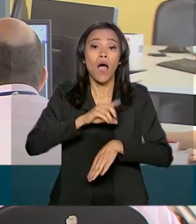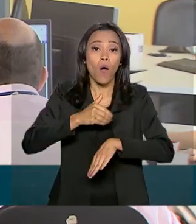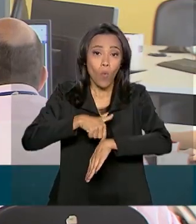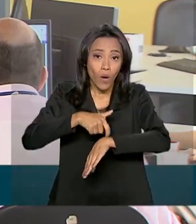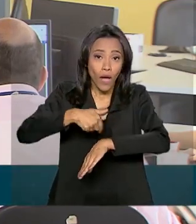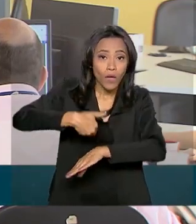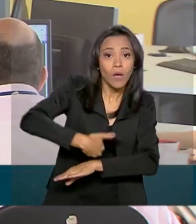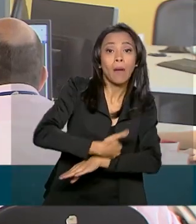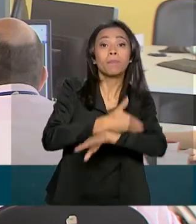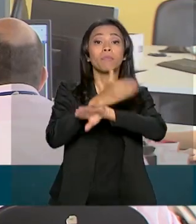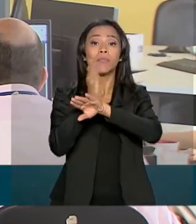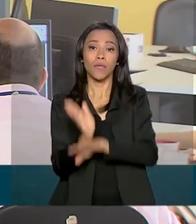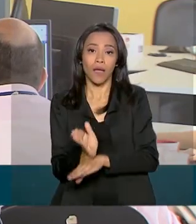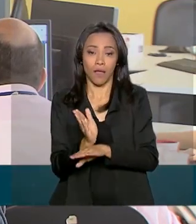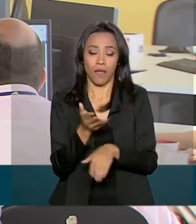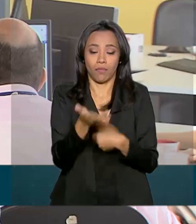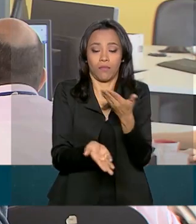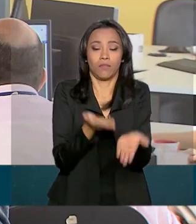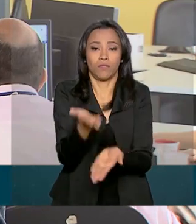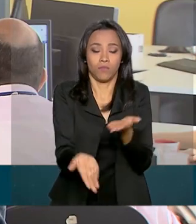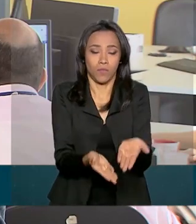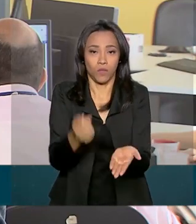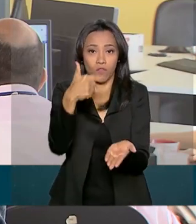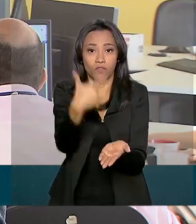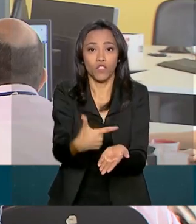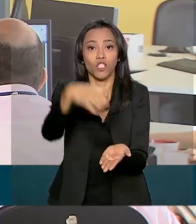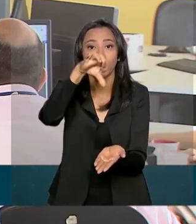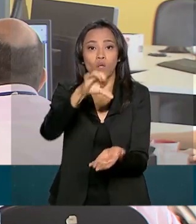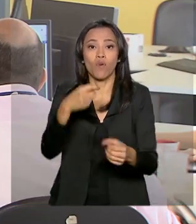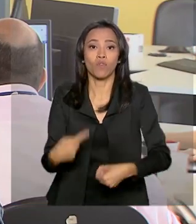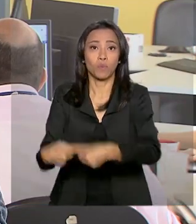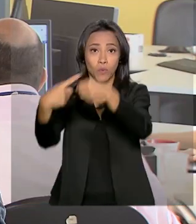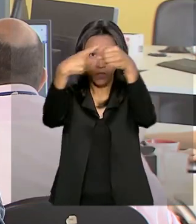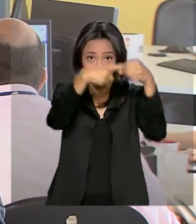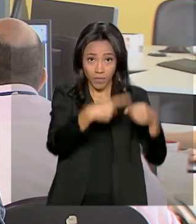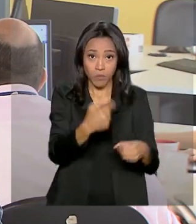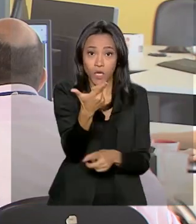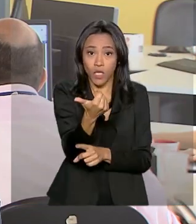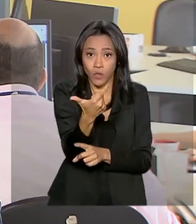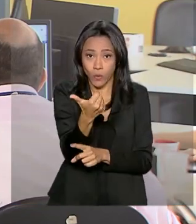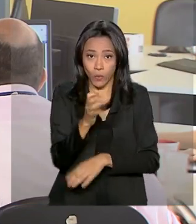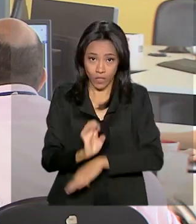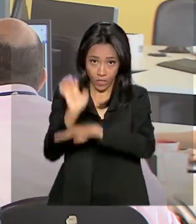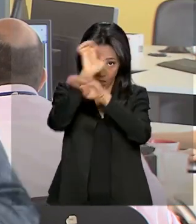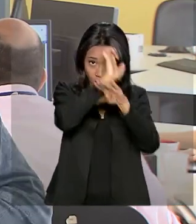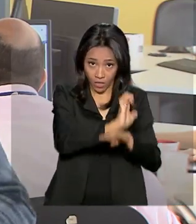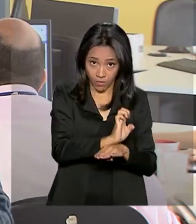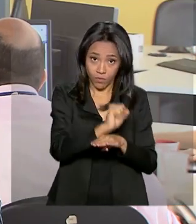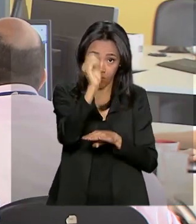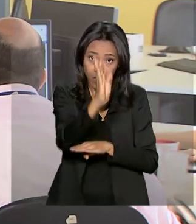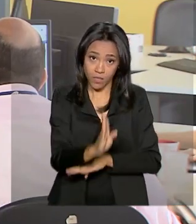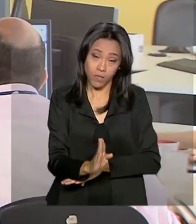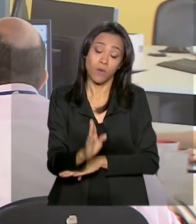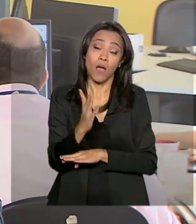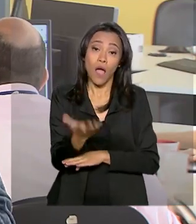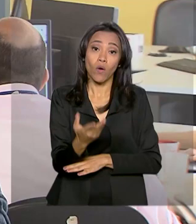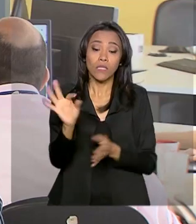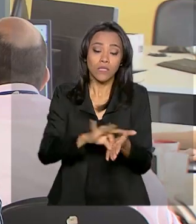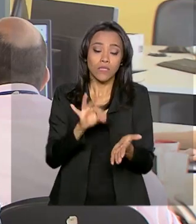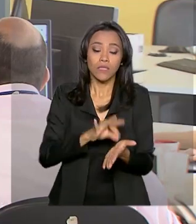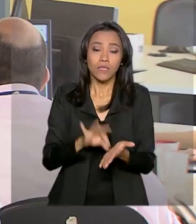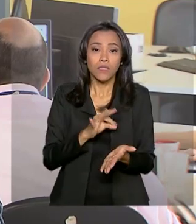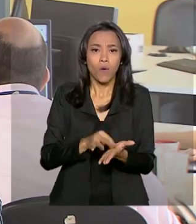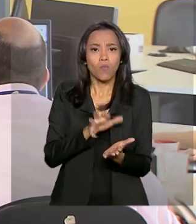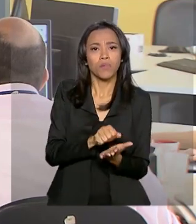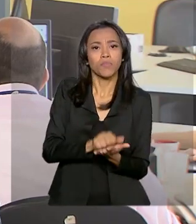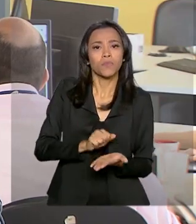população. As unidades estão em 29 municípios de 12 estados do país. Até agora o maior número de inscrições se deu no